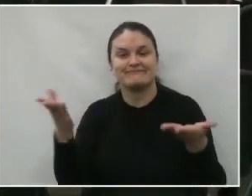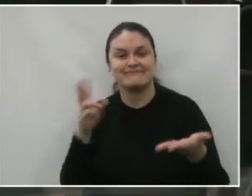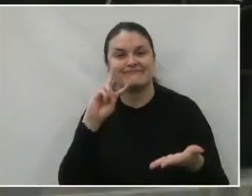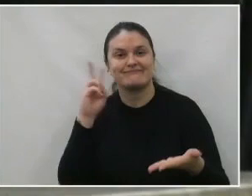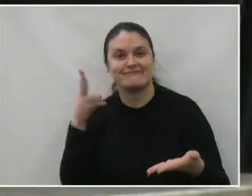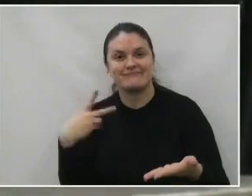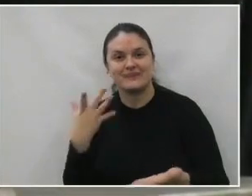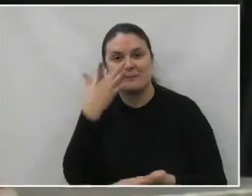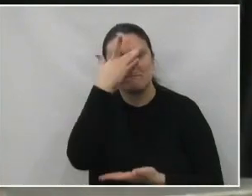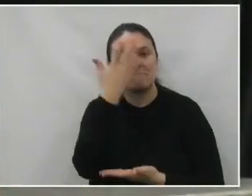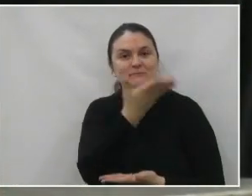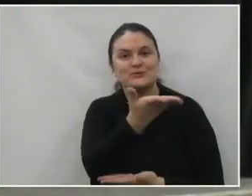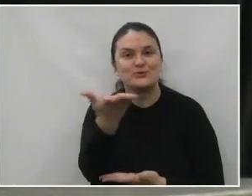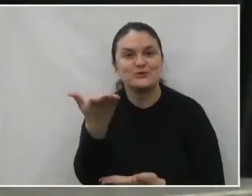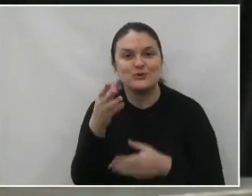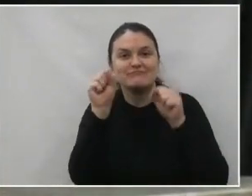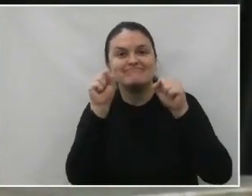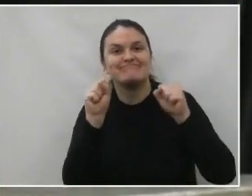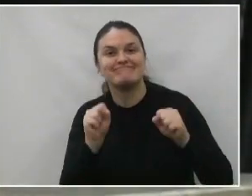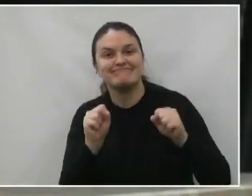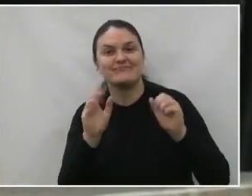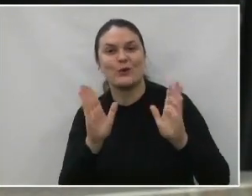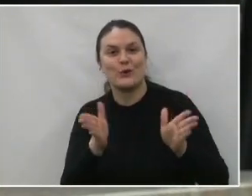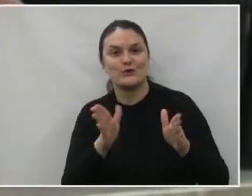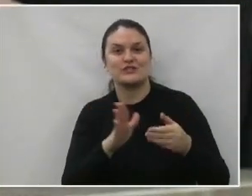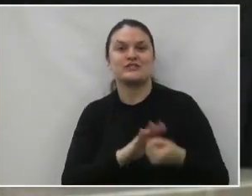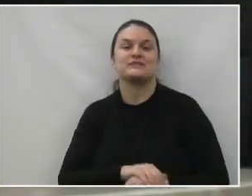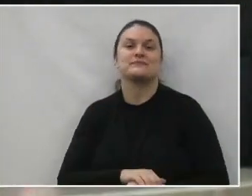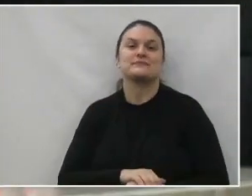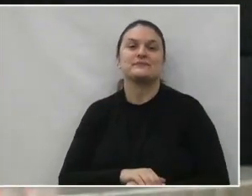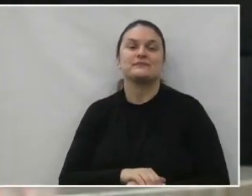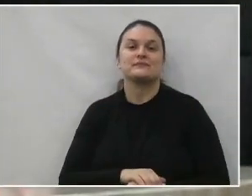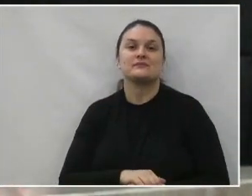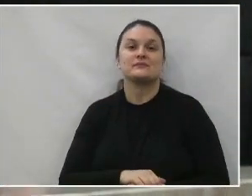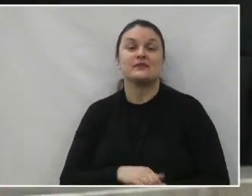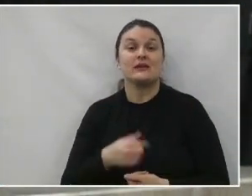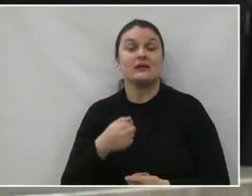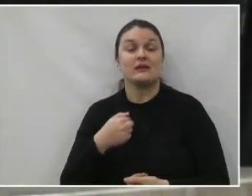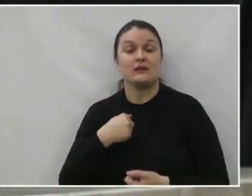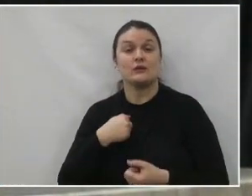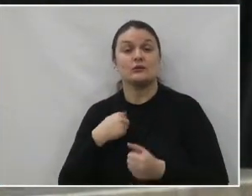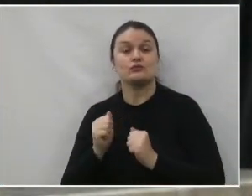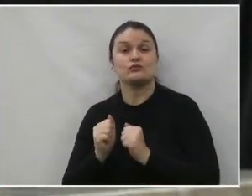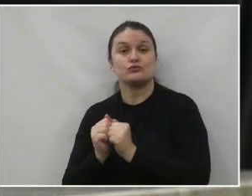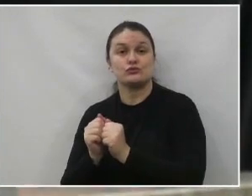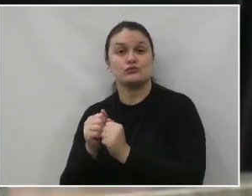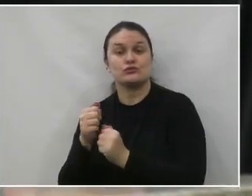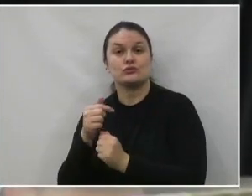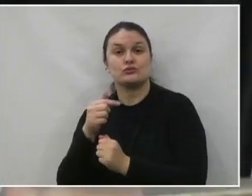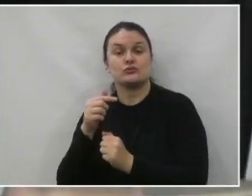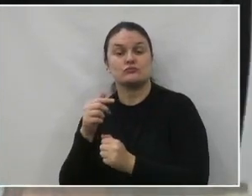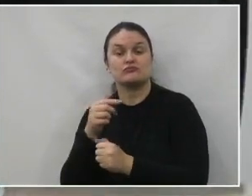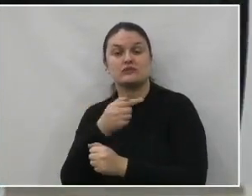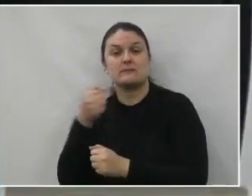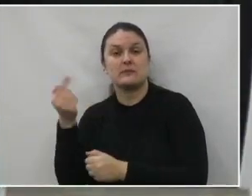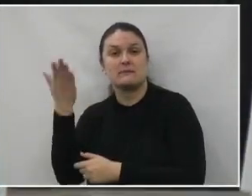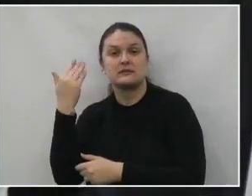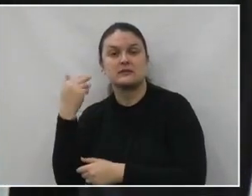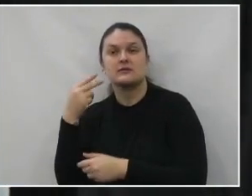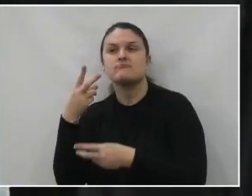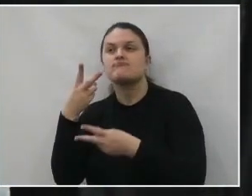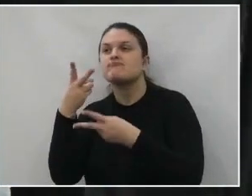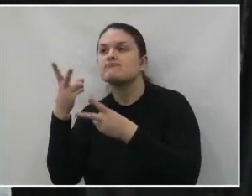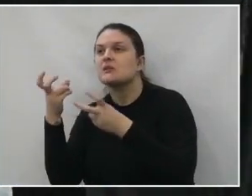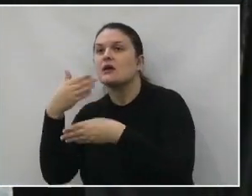colegas, a todos que nos assistem nessa noite de segunda-feira. Estive acompanhando semana passada algumas obras